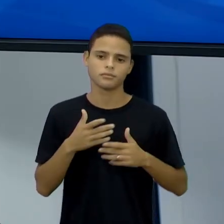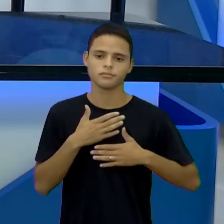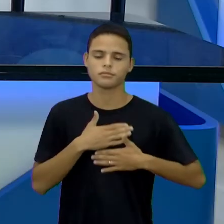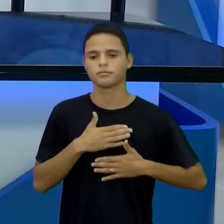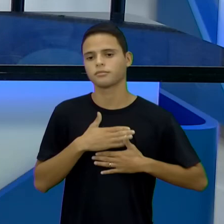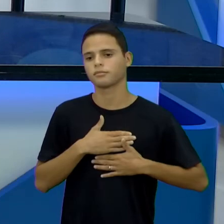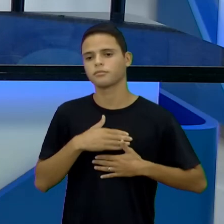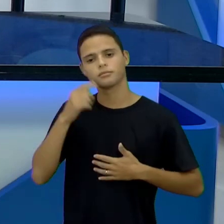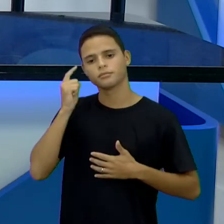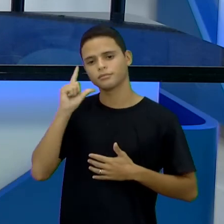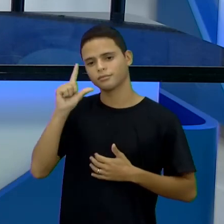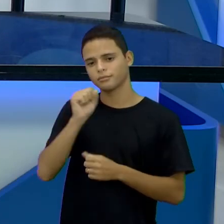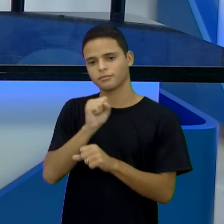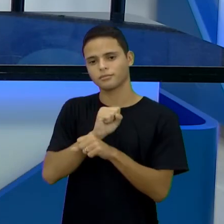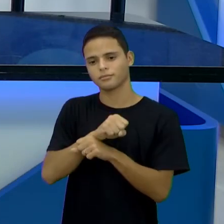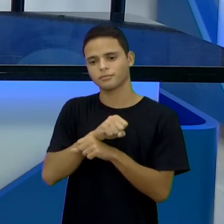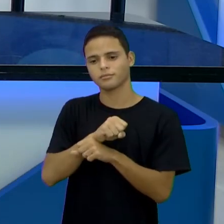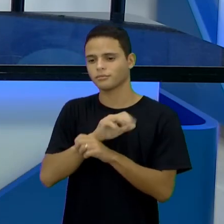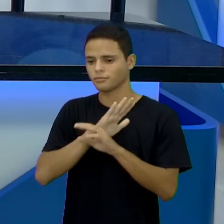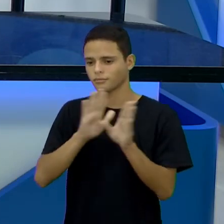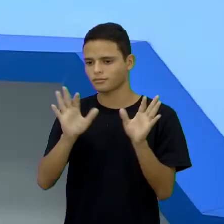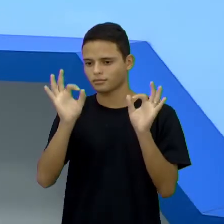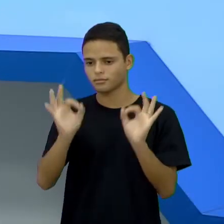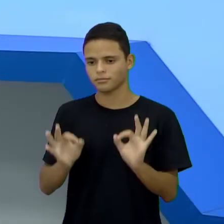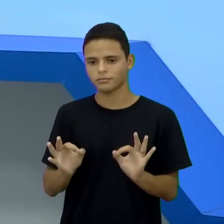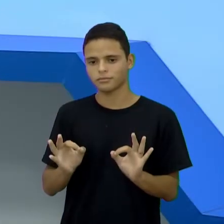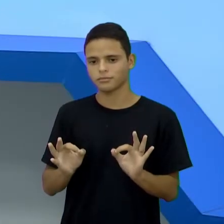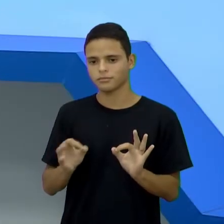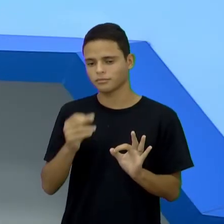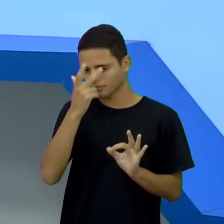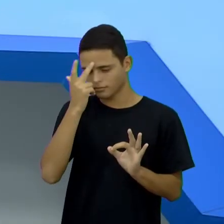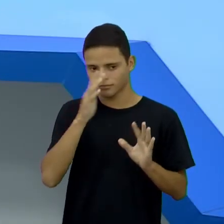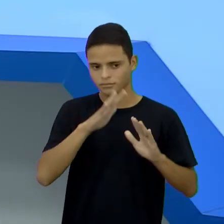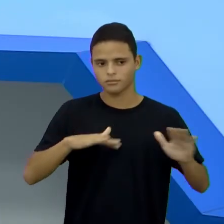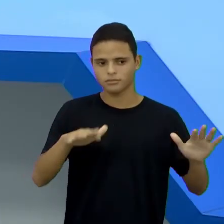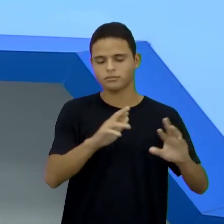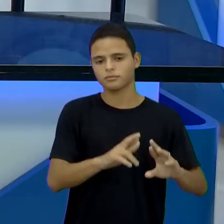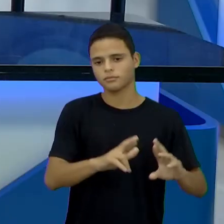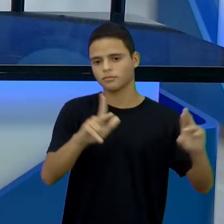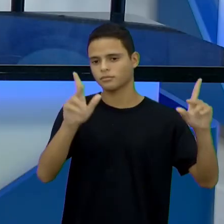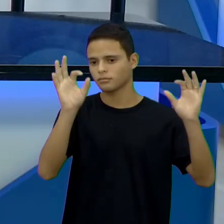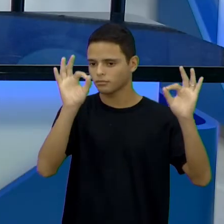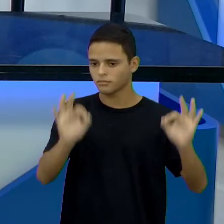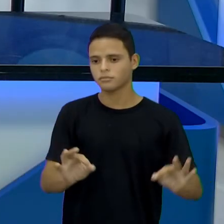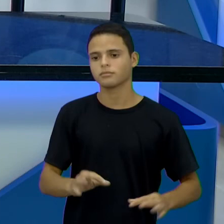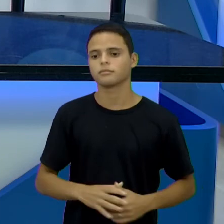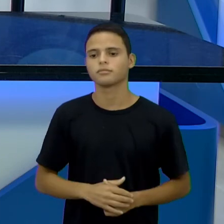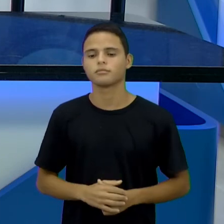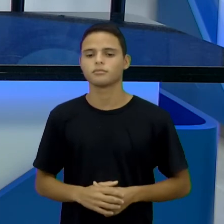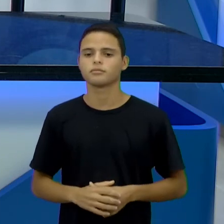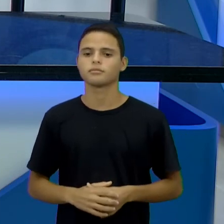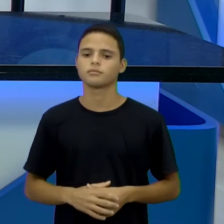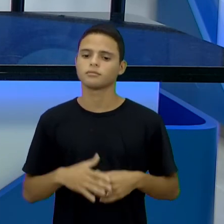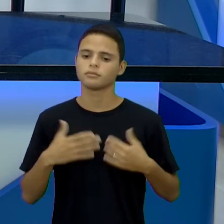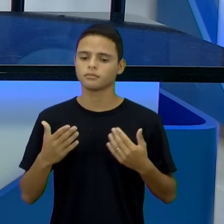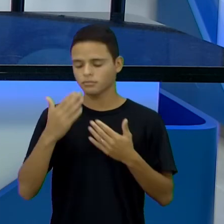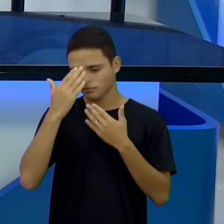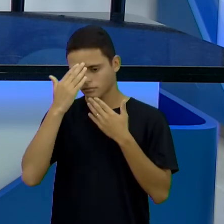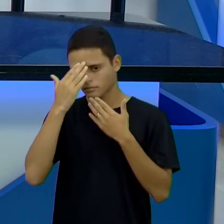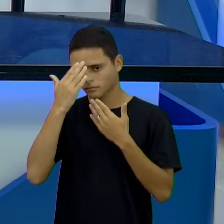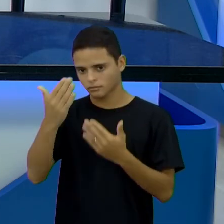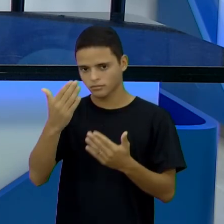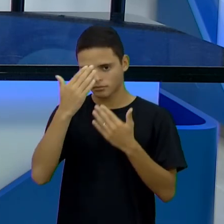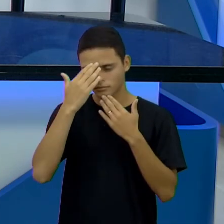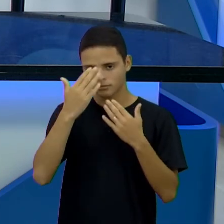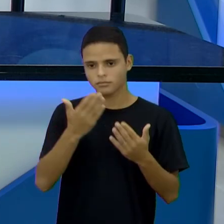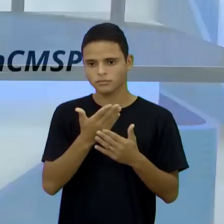certo. É o que a gente falou, a única certeza que a gente tem na vida é que ninguém é igual. Pois é, isso é preciso. E então eu agradeço muito